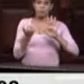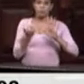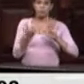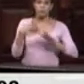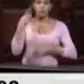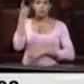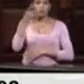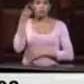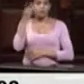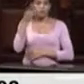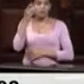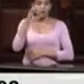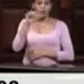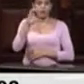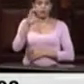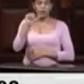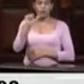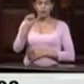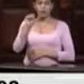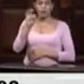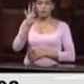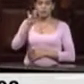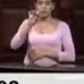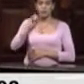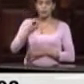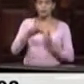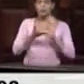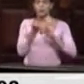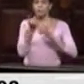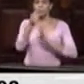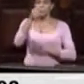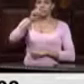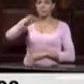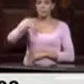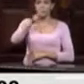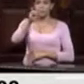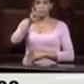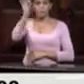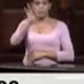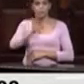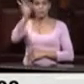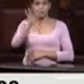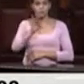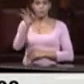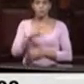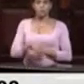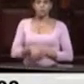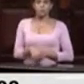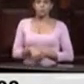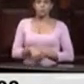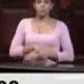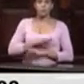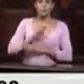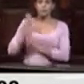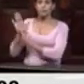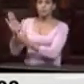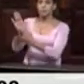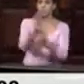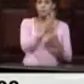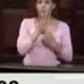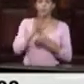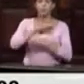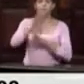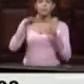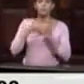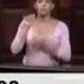deputado Albertazzi, os 7,5% para alocar para todos os inativos